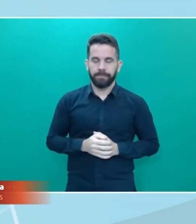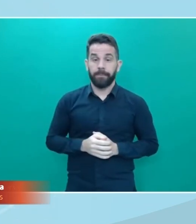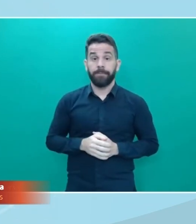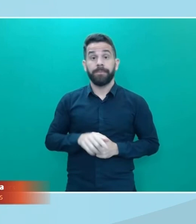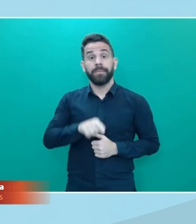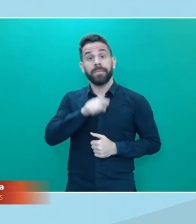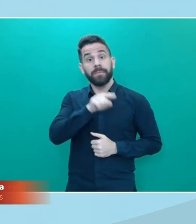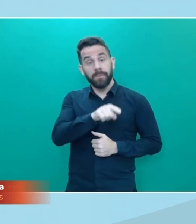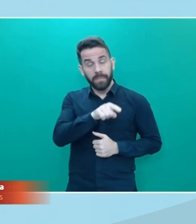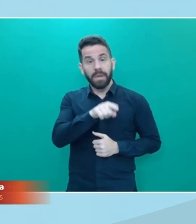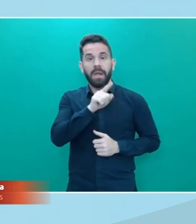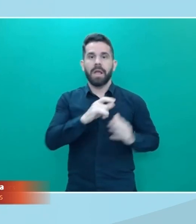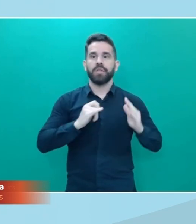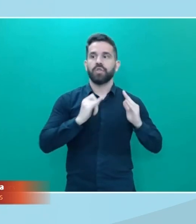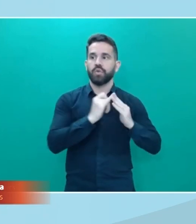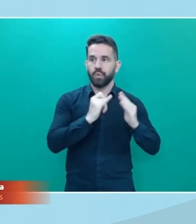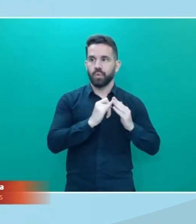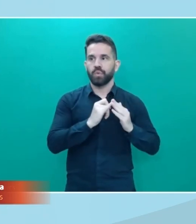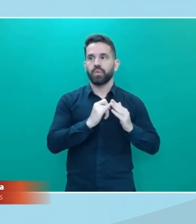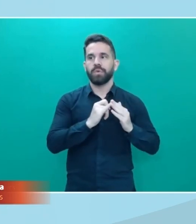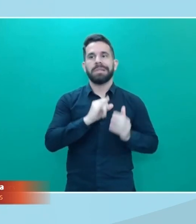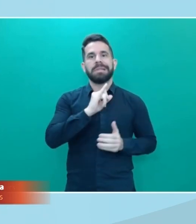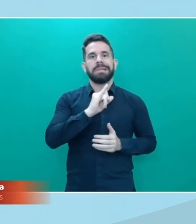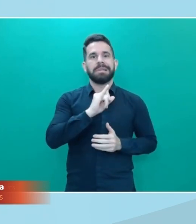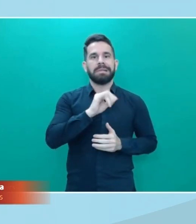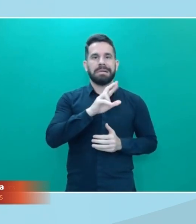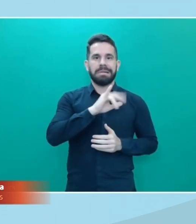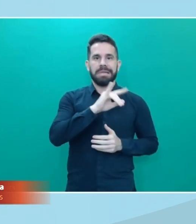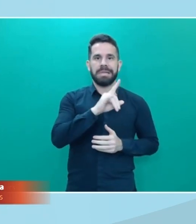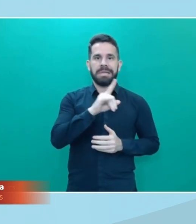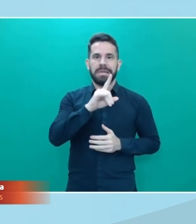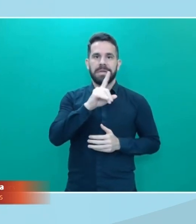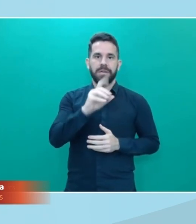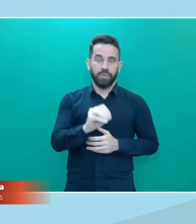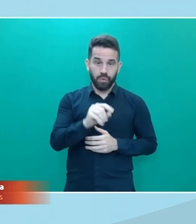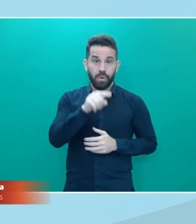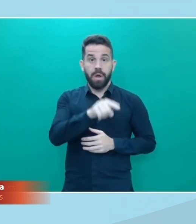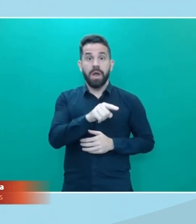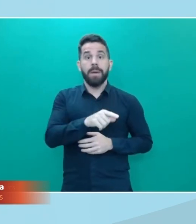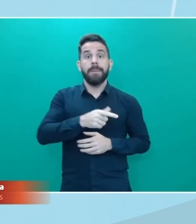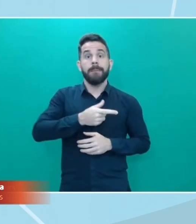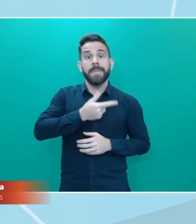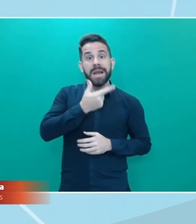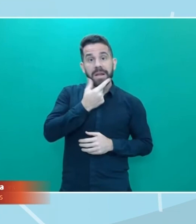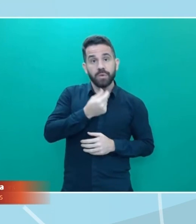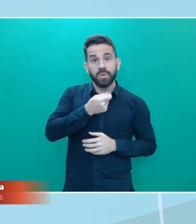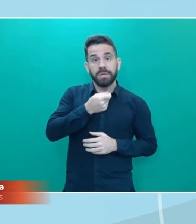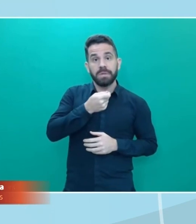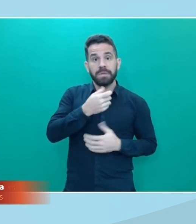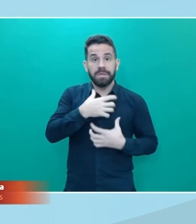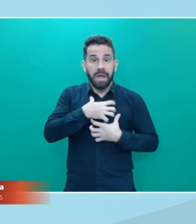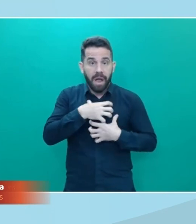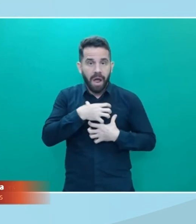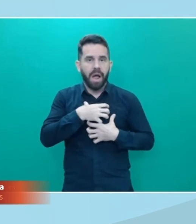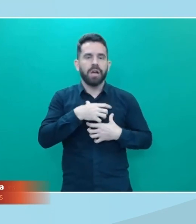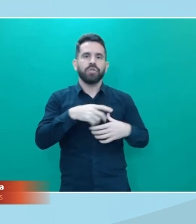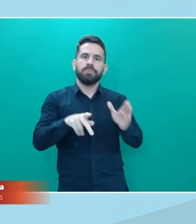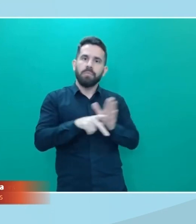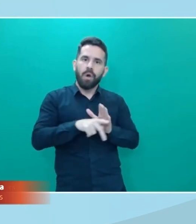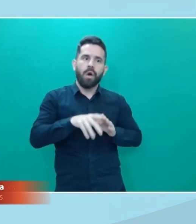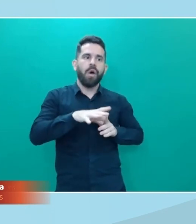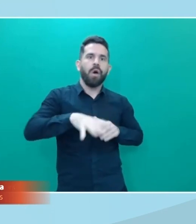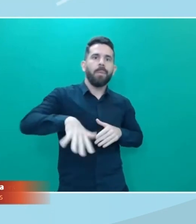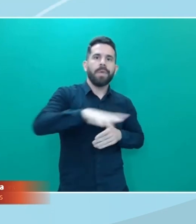sediando a exposição Masculinidades na Dança, Inventividade e Fricção na década de 80 em Goiânia.